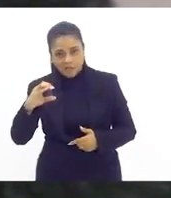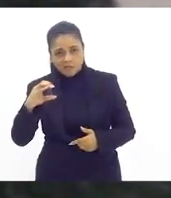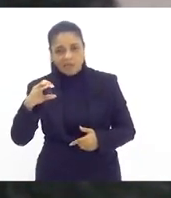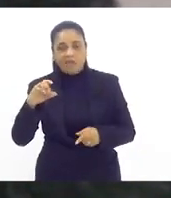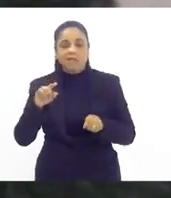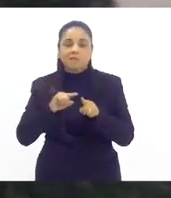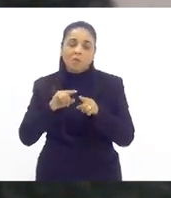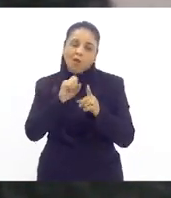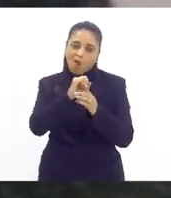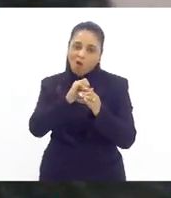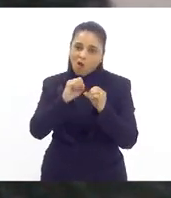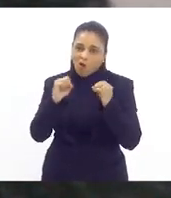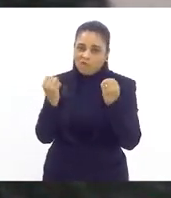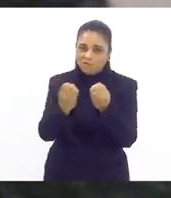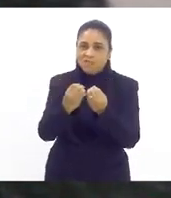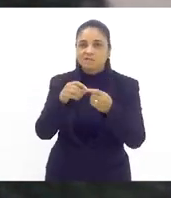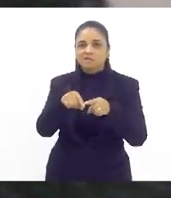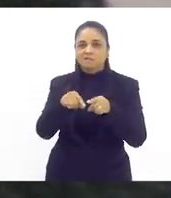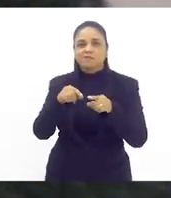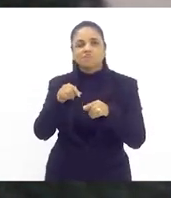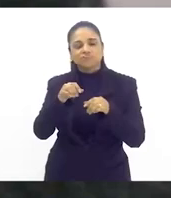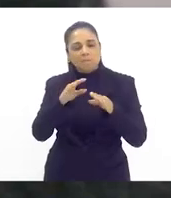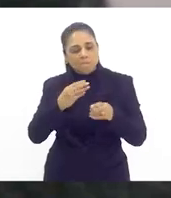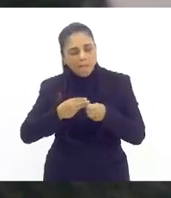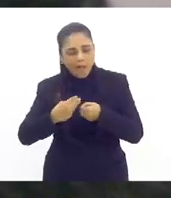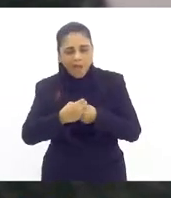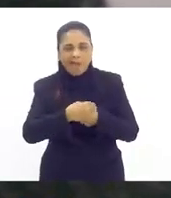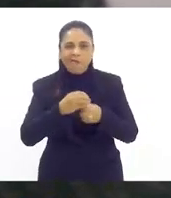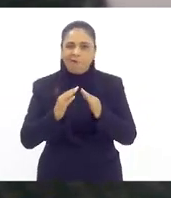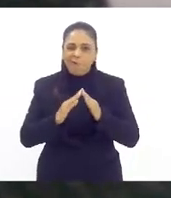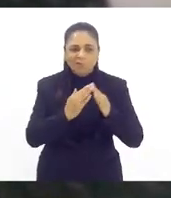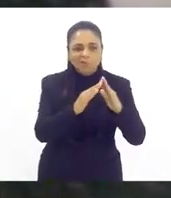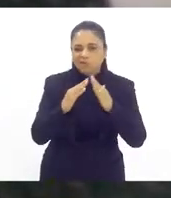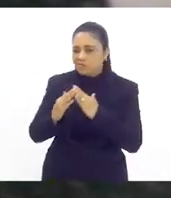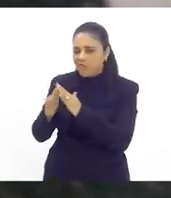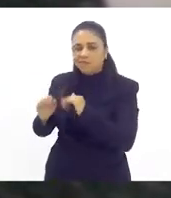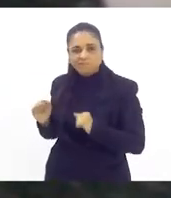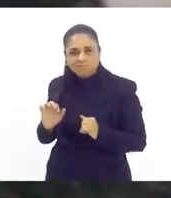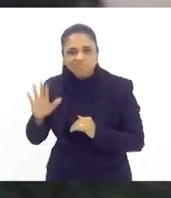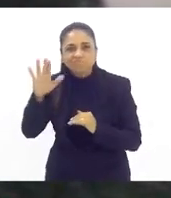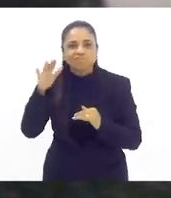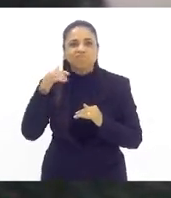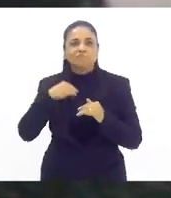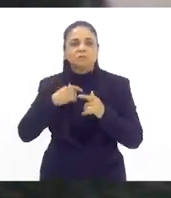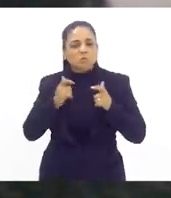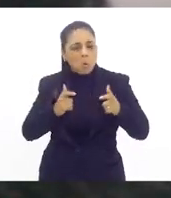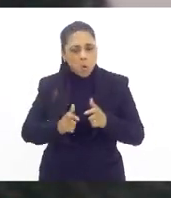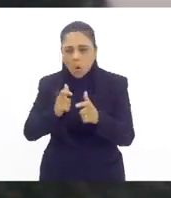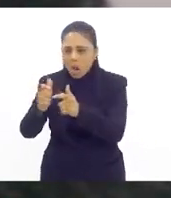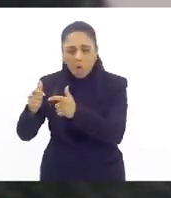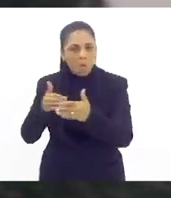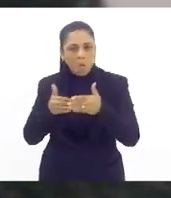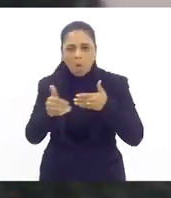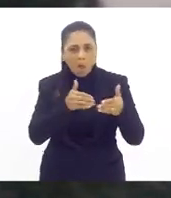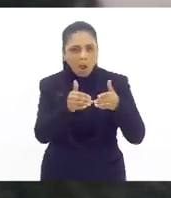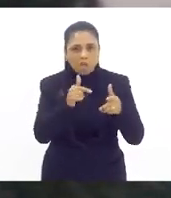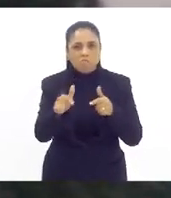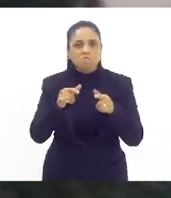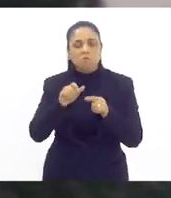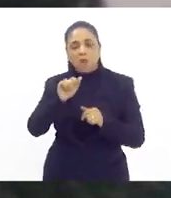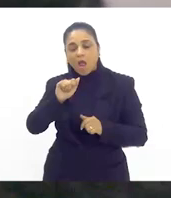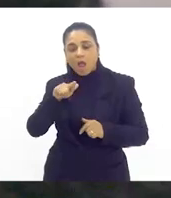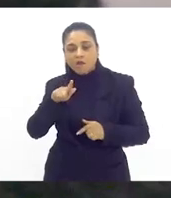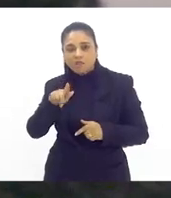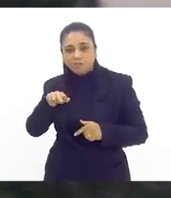oficinas nos bairros nas comunidades nas favelas em todos os locais do nosso Estado para que os agentes